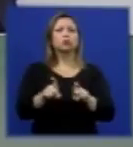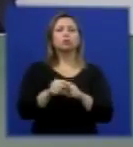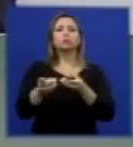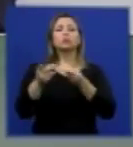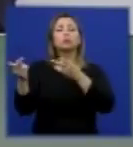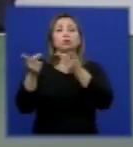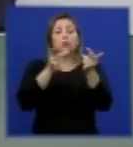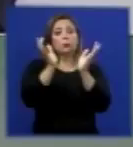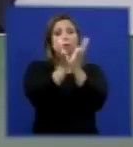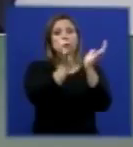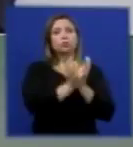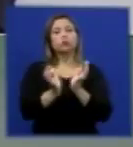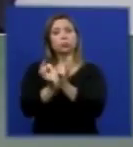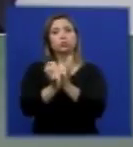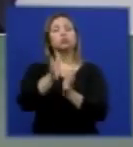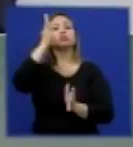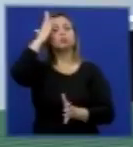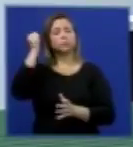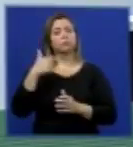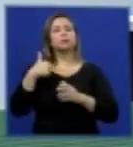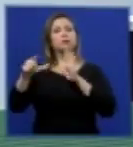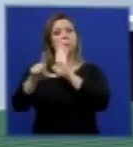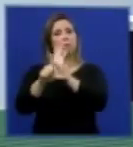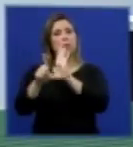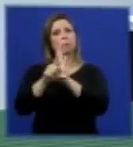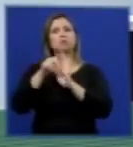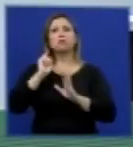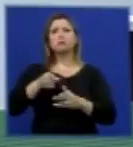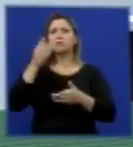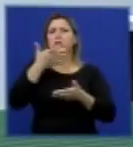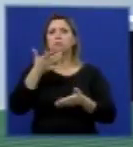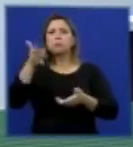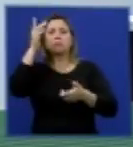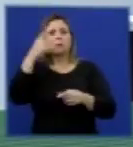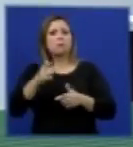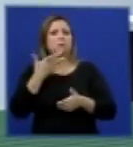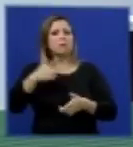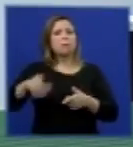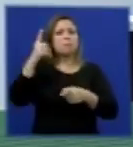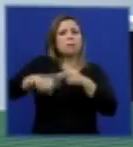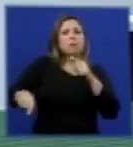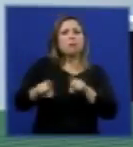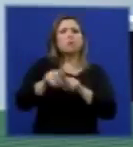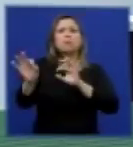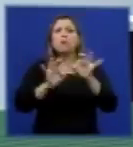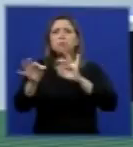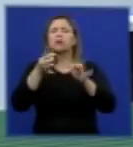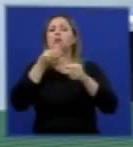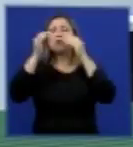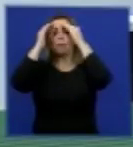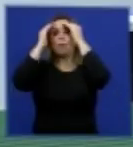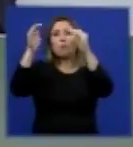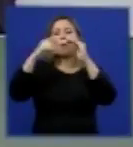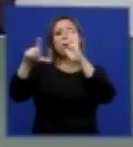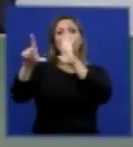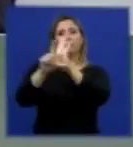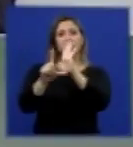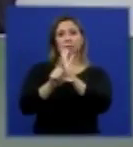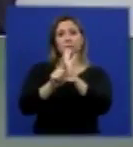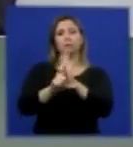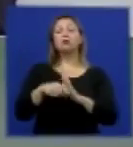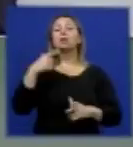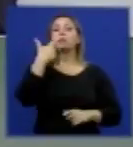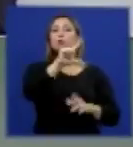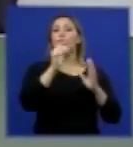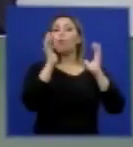lado, aqueles que defendem a constitucionalidade da vedação dos pneus, com os argumentos e fundamentos constitucionais e legais, e,